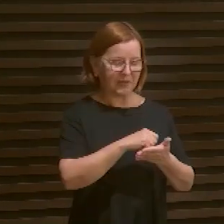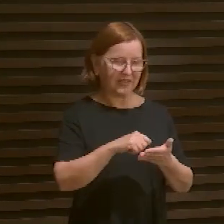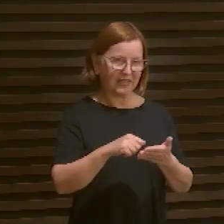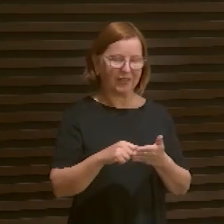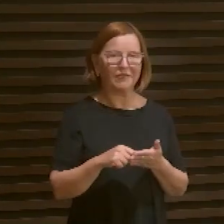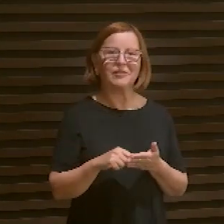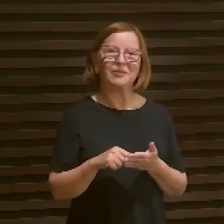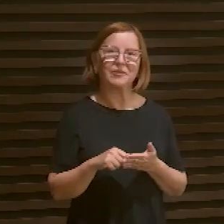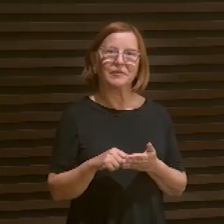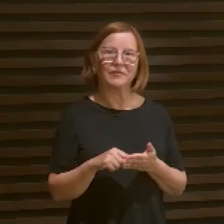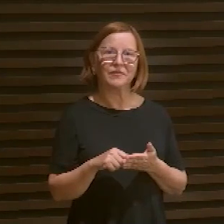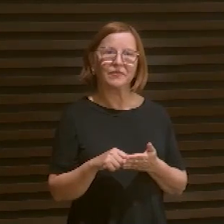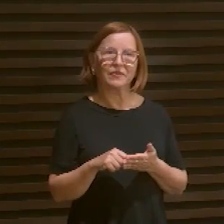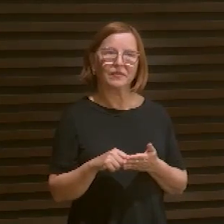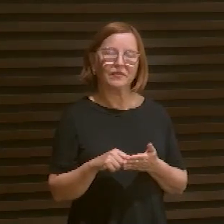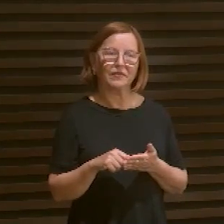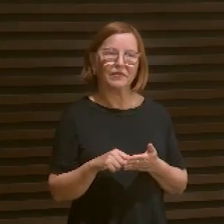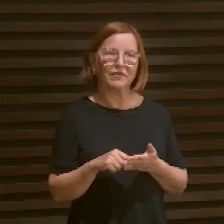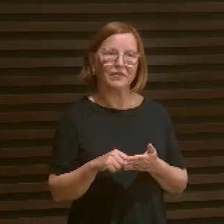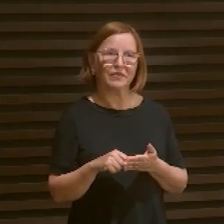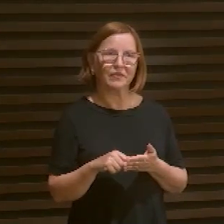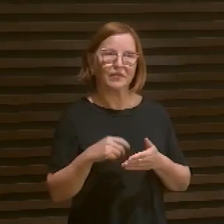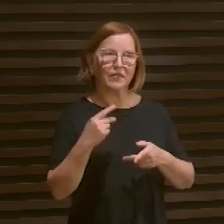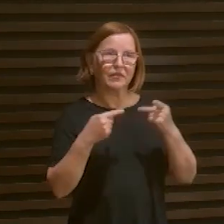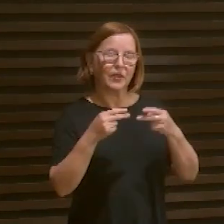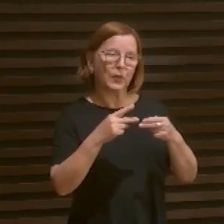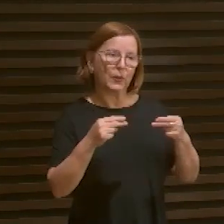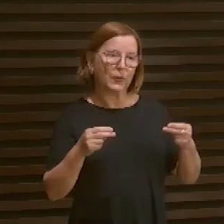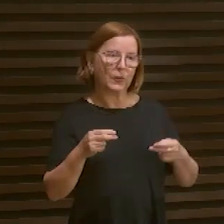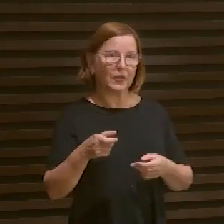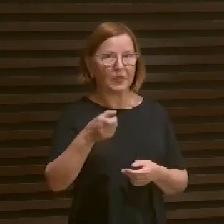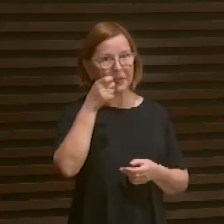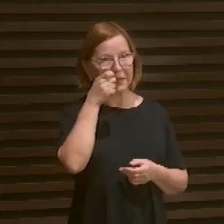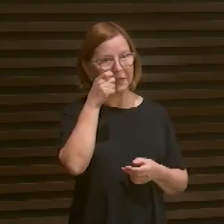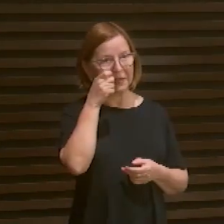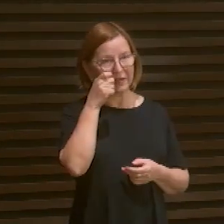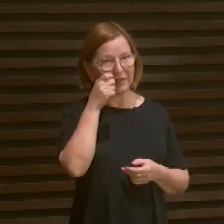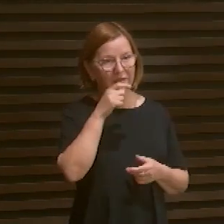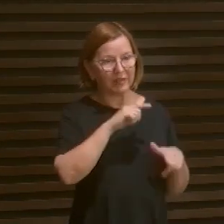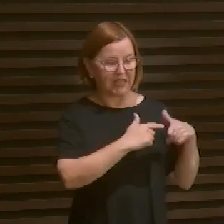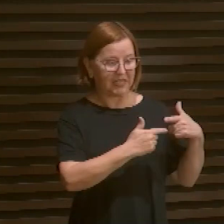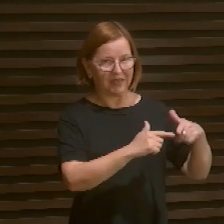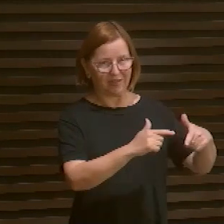fazendo um trabalho muito interessante. Problema com a tradição.